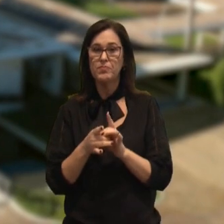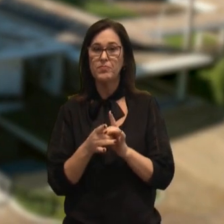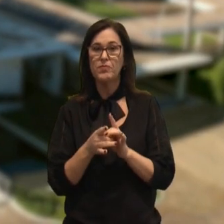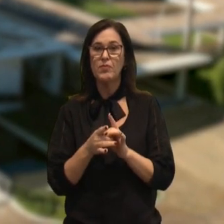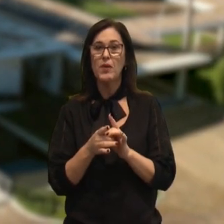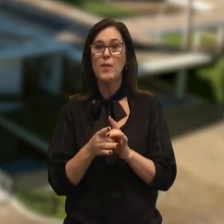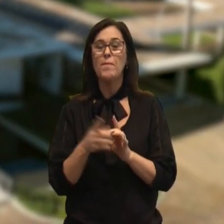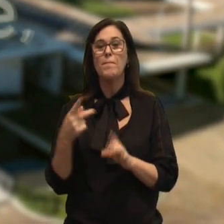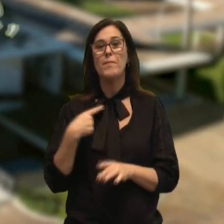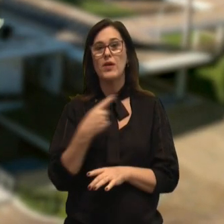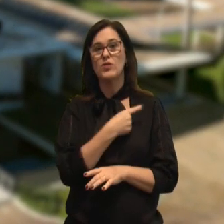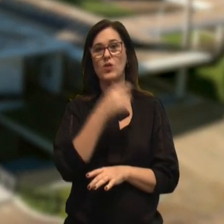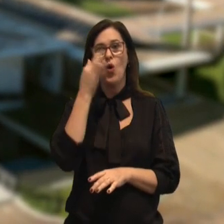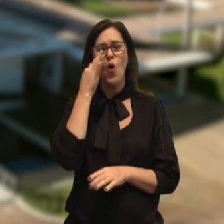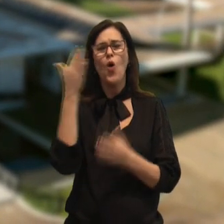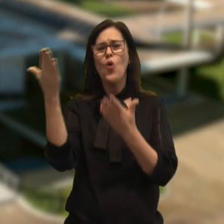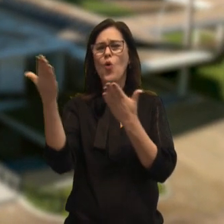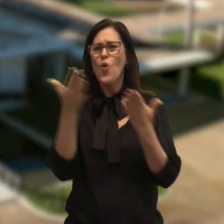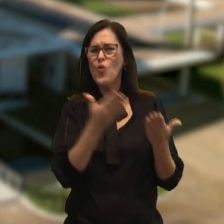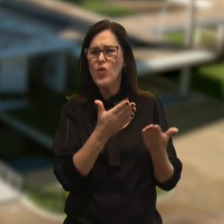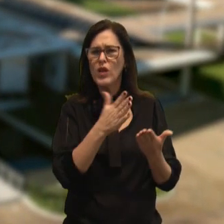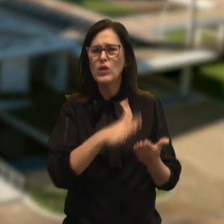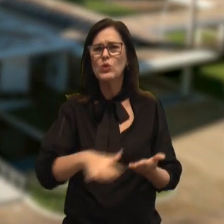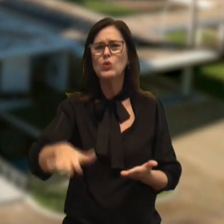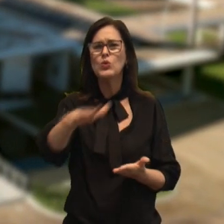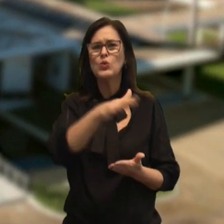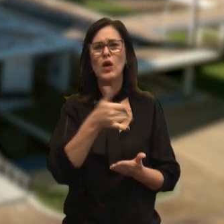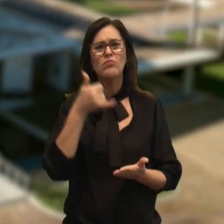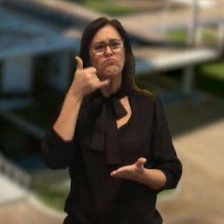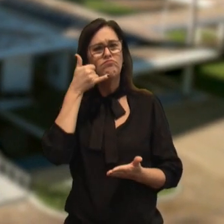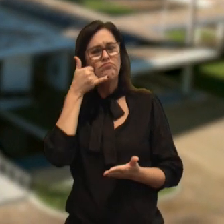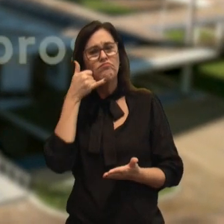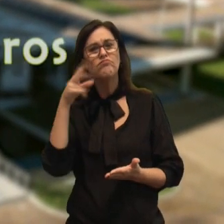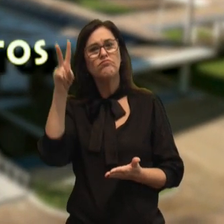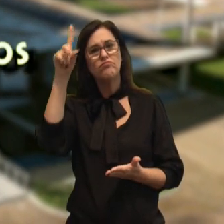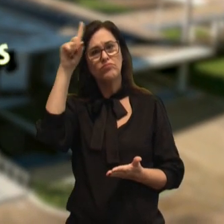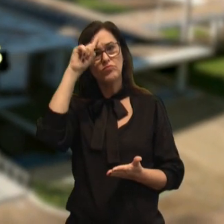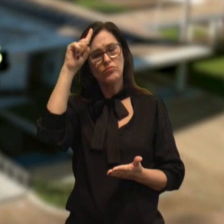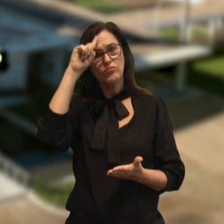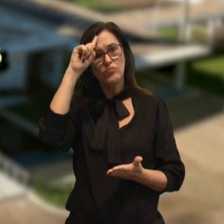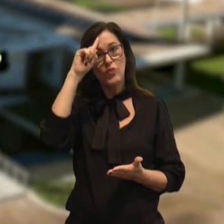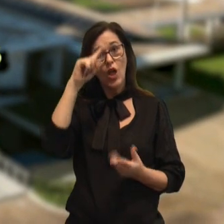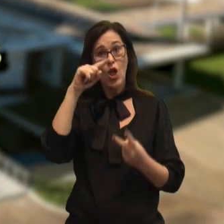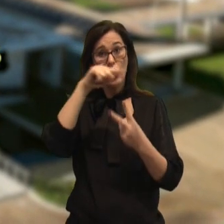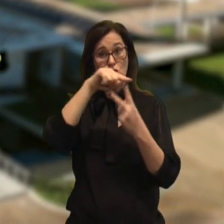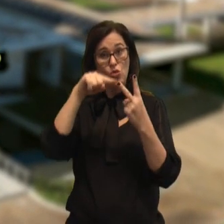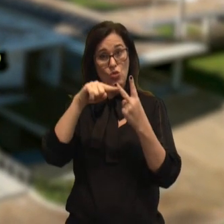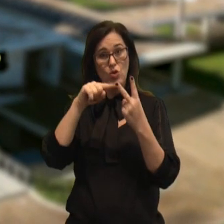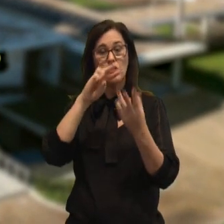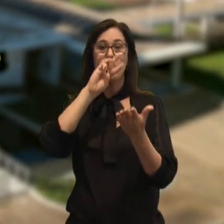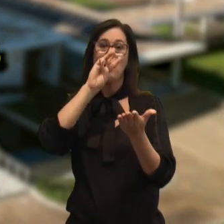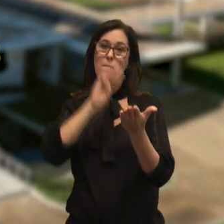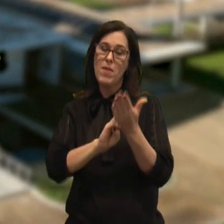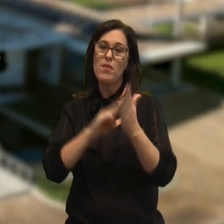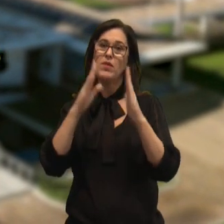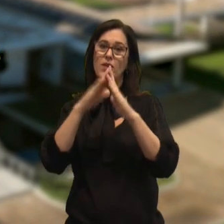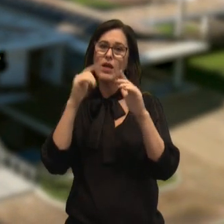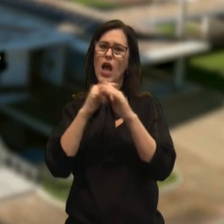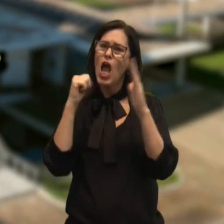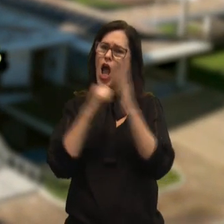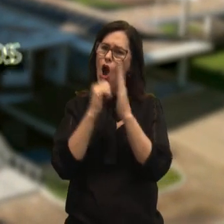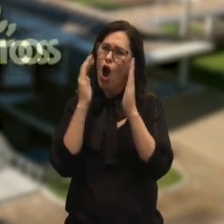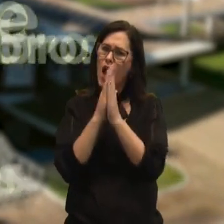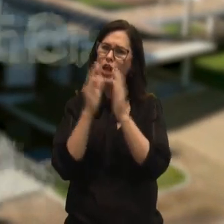pastor Francisco, convida todos para ligarem diariamente a 2 outros membros da igreja e